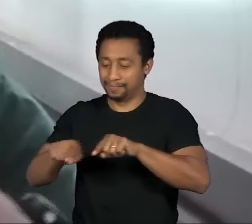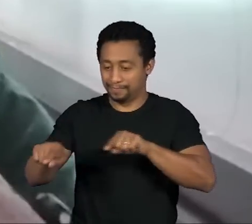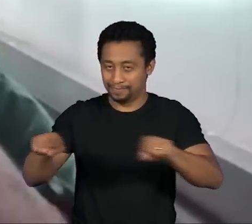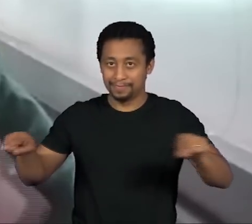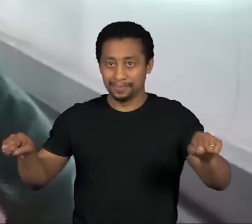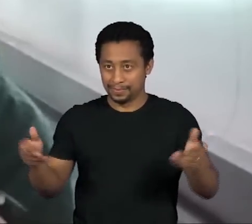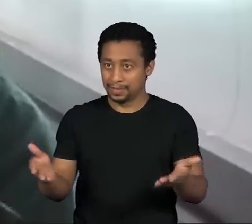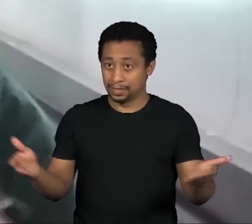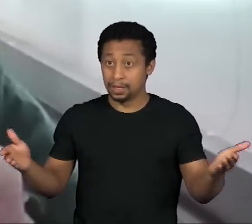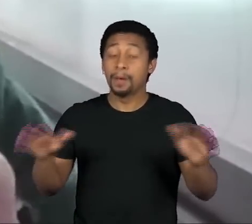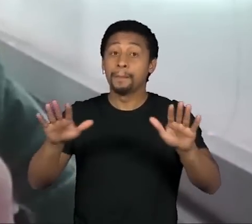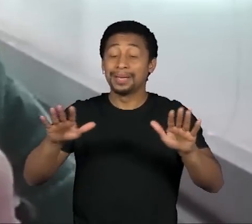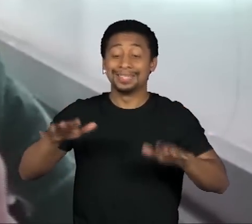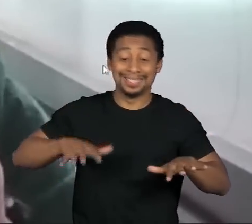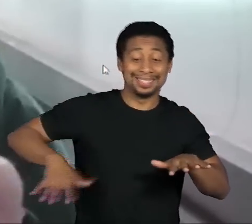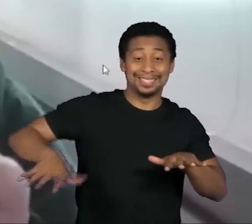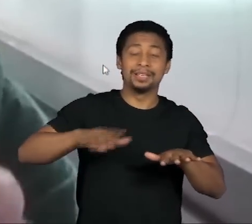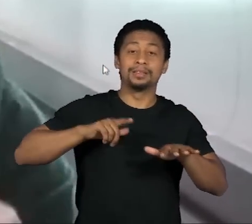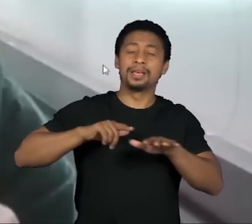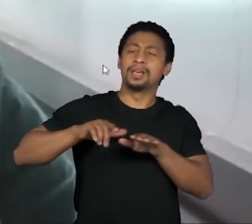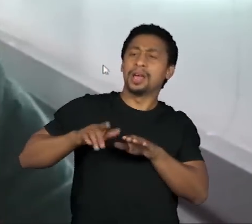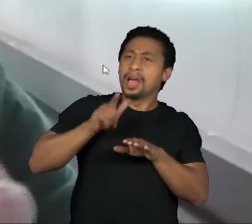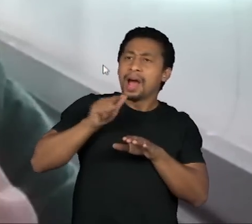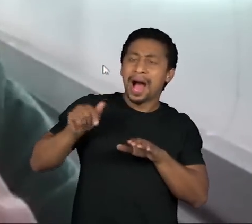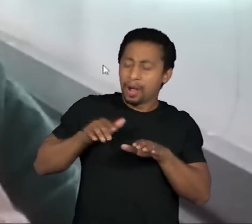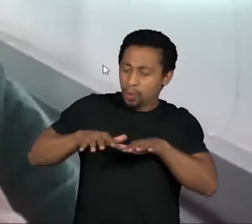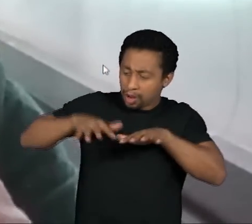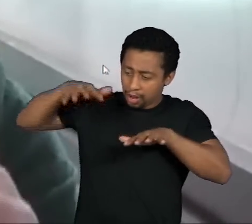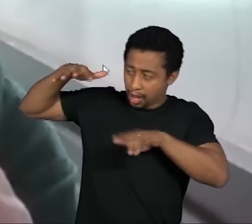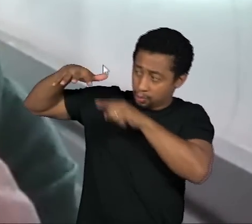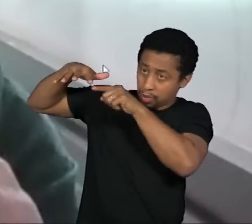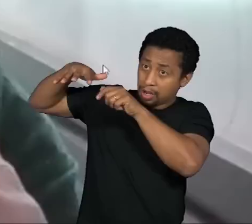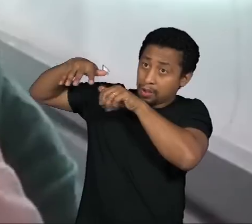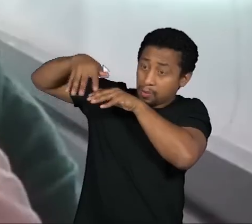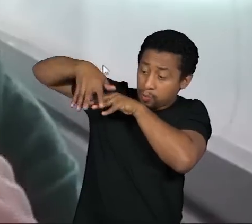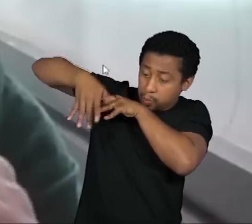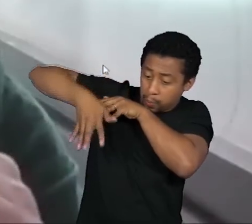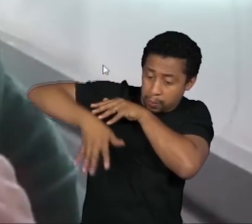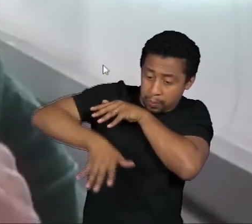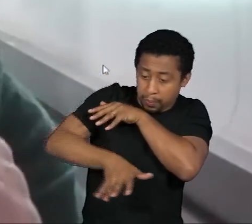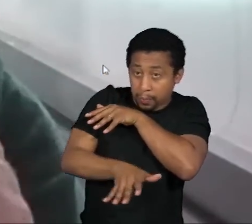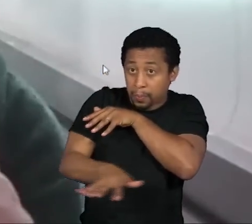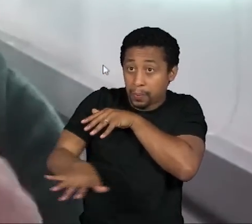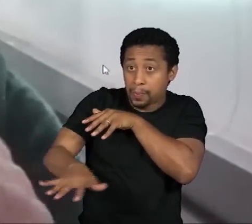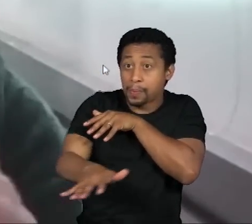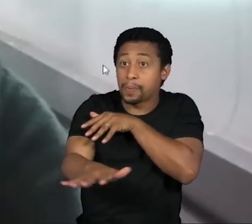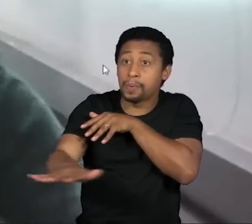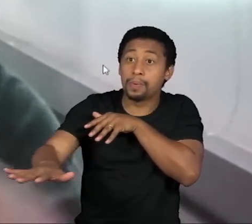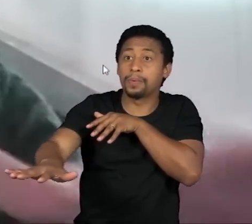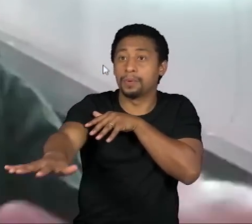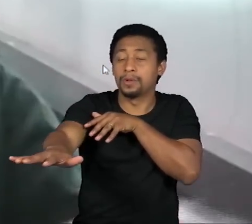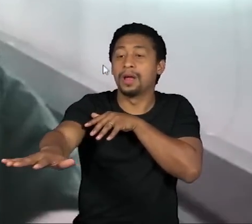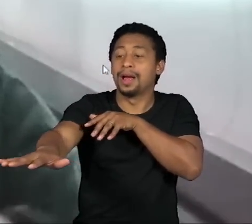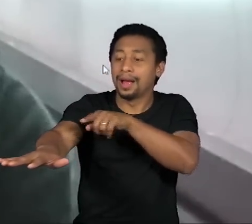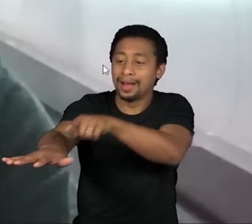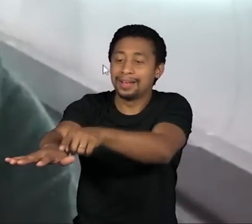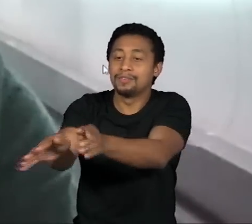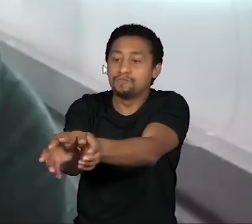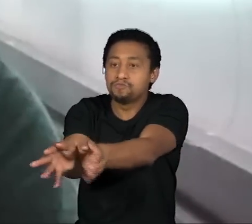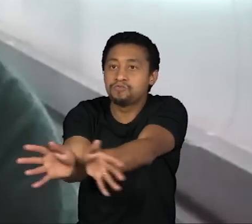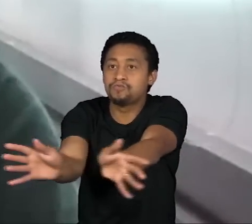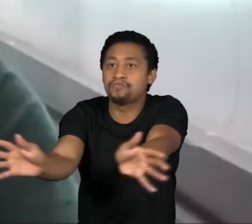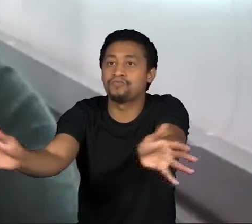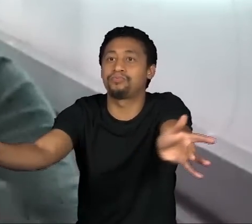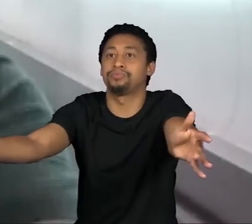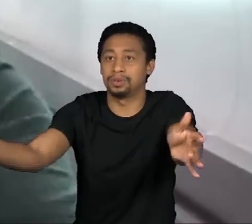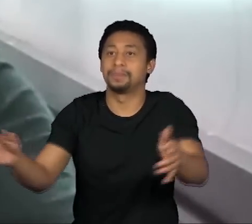correndo na parte mais alta, e quando ele recebe areia demais, sedimento demais, ele vai assoreando, e aí ele quebra para o lado e abre, e